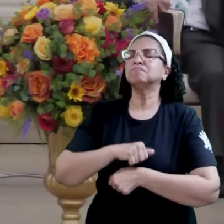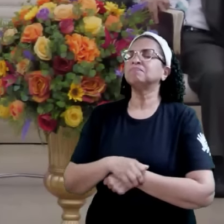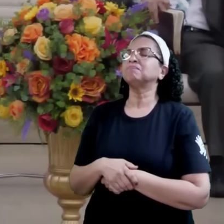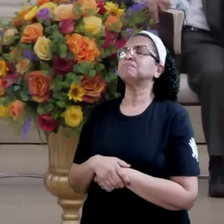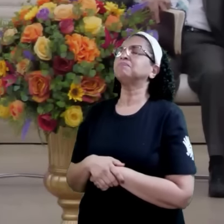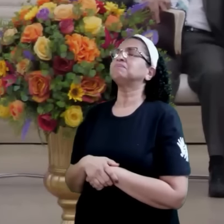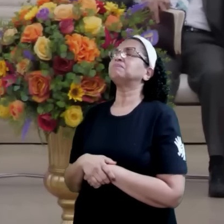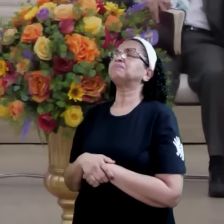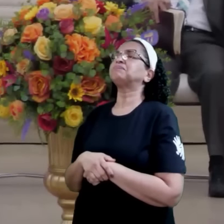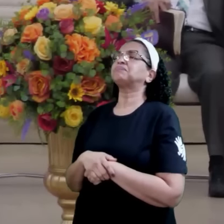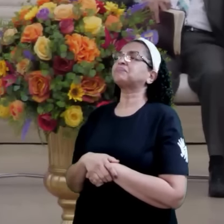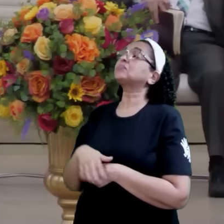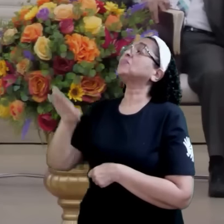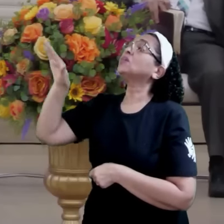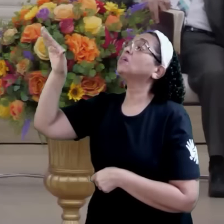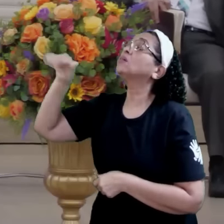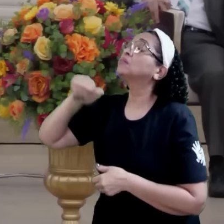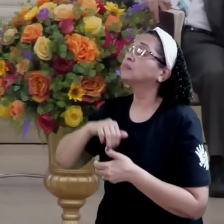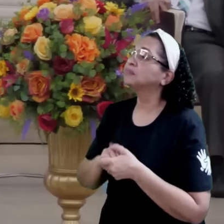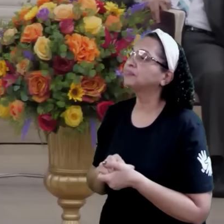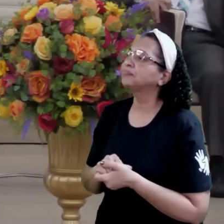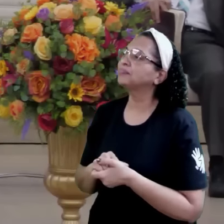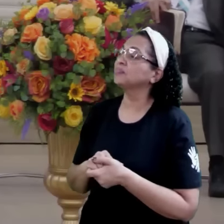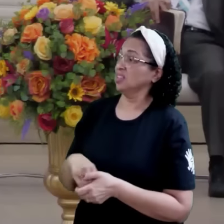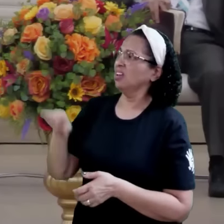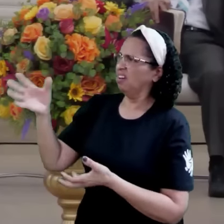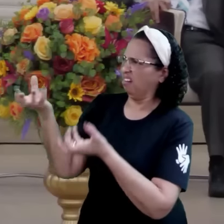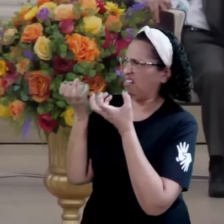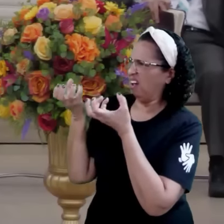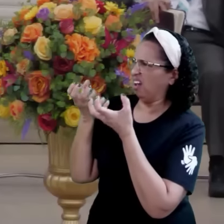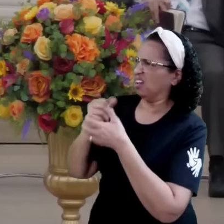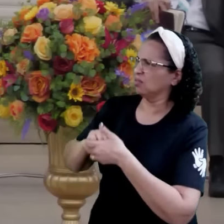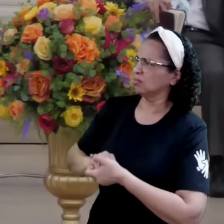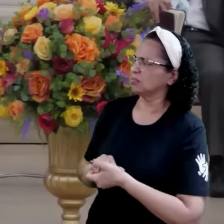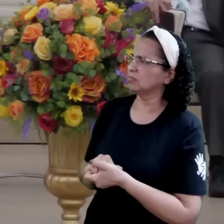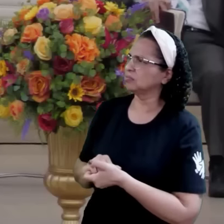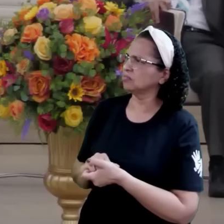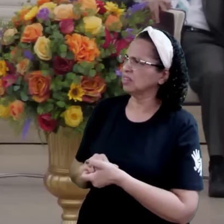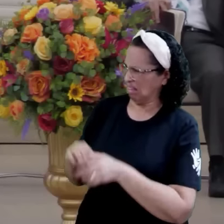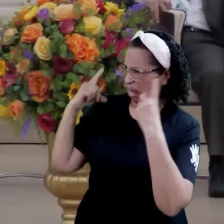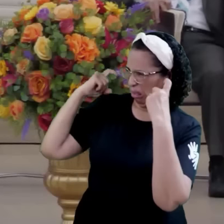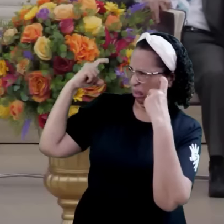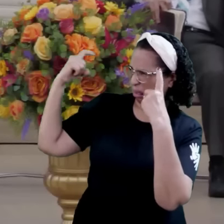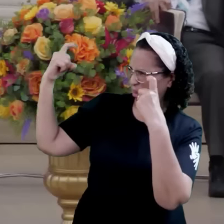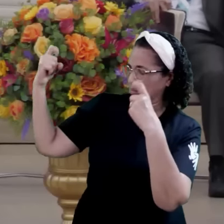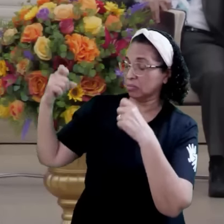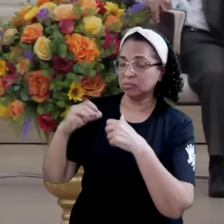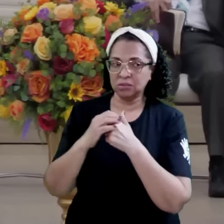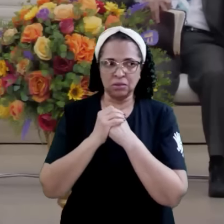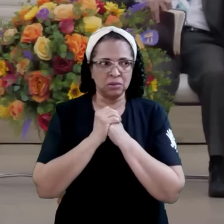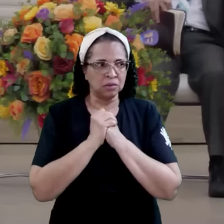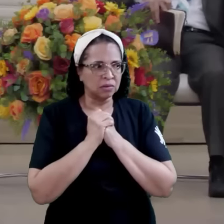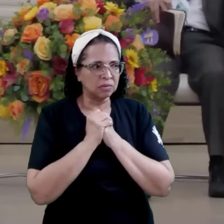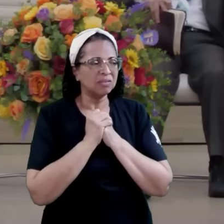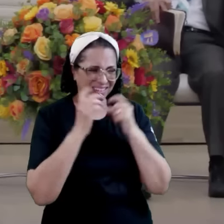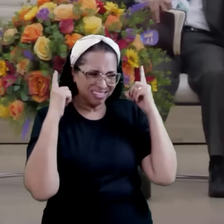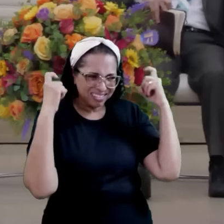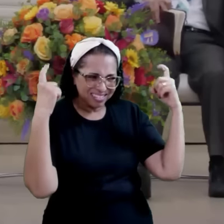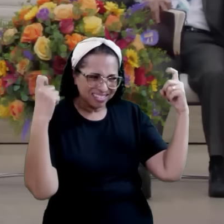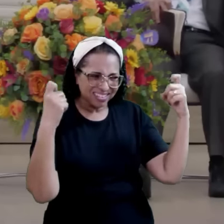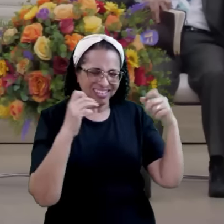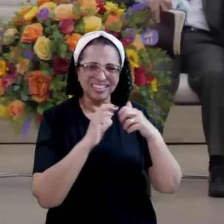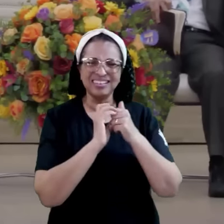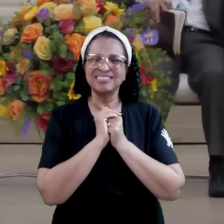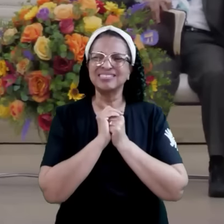falar eu falei a senhora pode falar ela falou era com o senhor mesmo eu falei é o som exatamente o som já era para mim falar com o senhor mas na